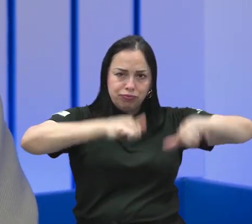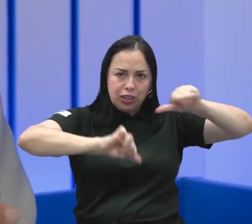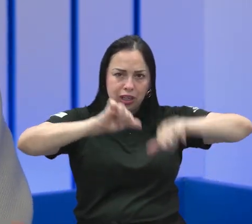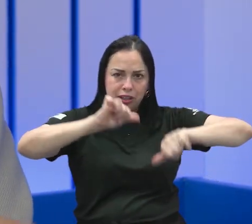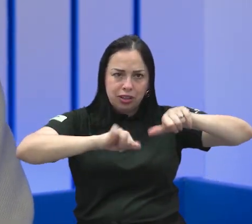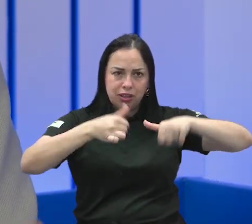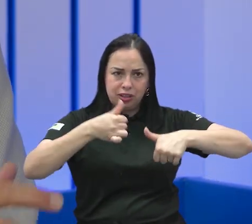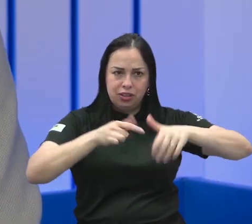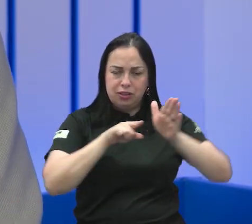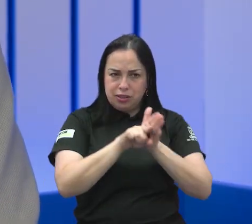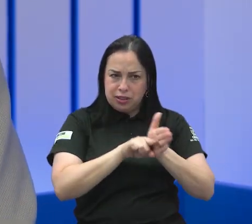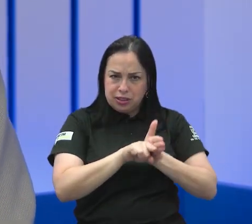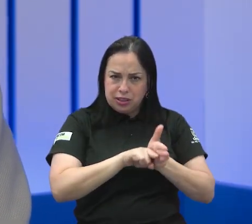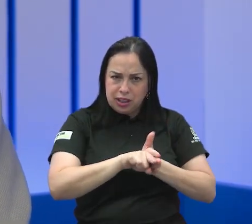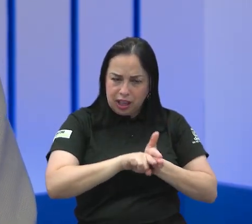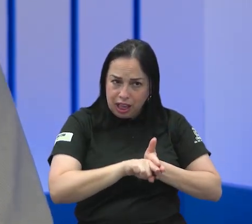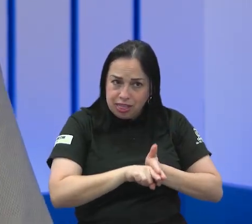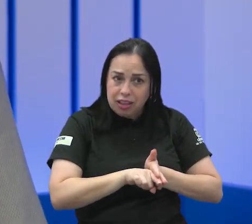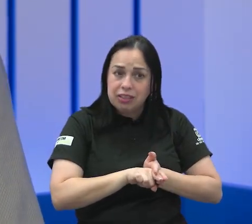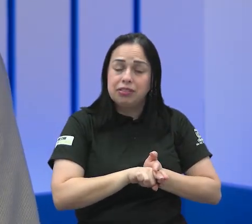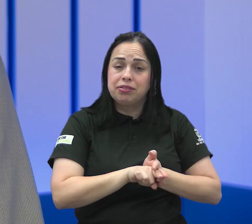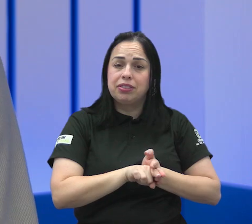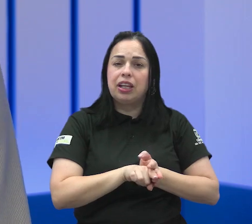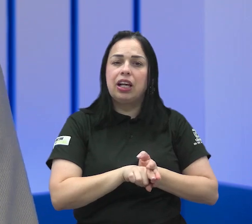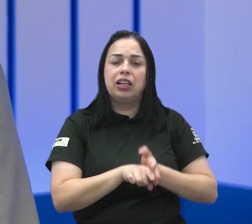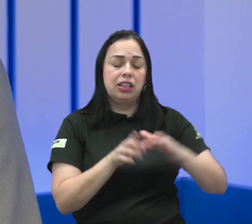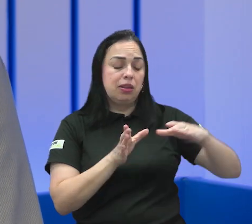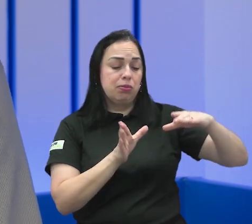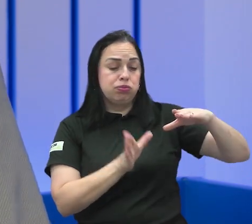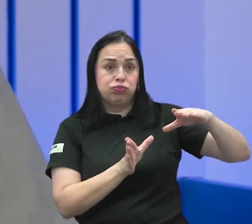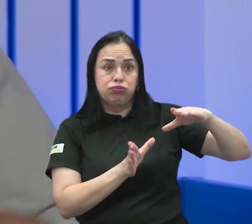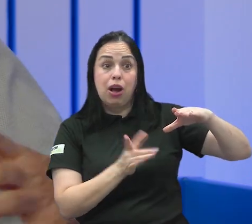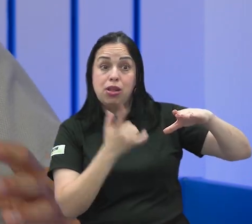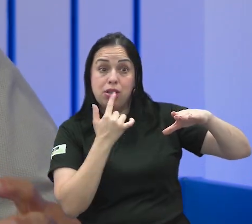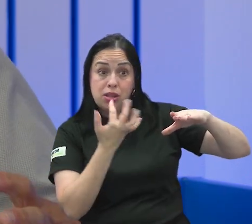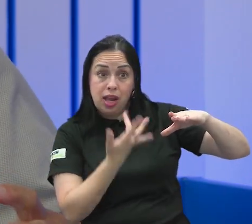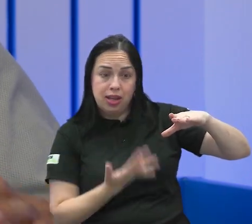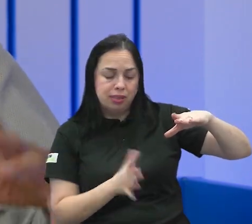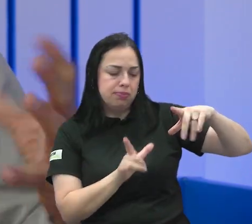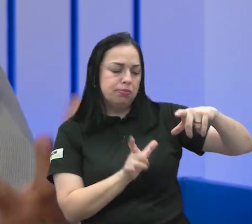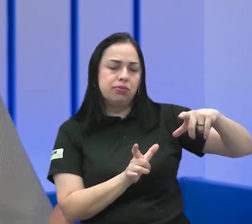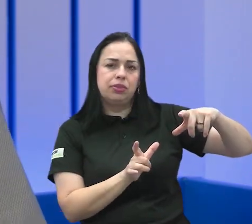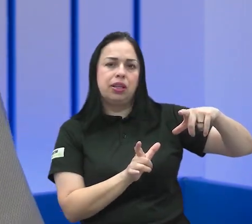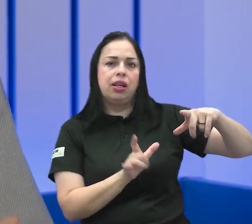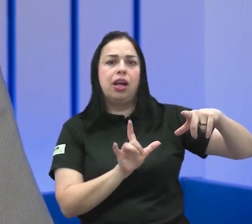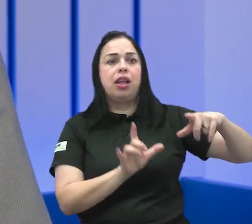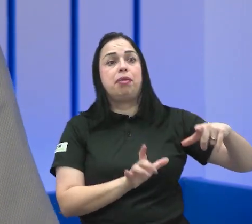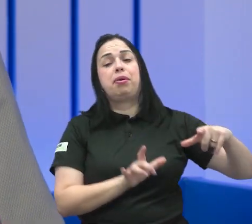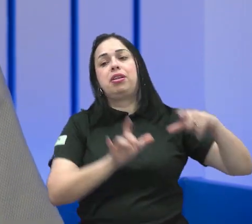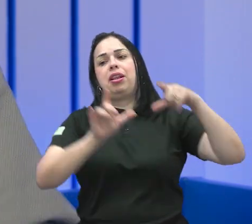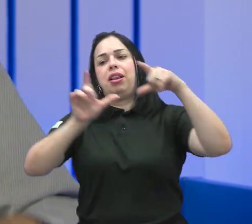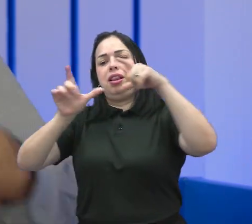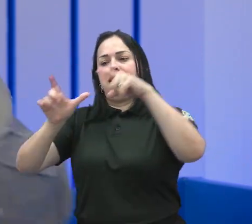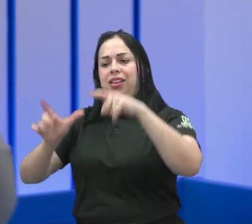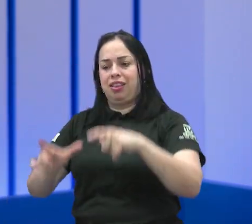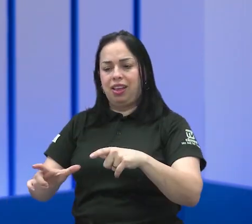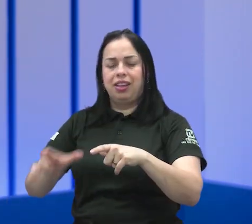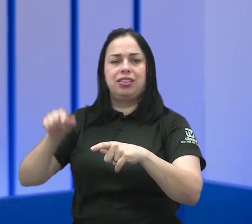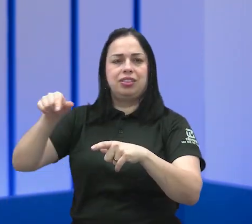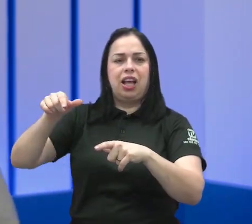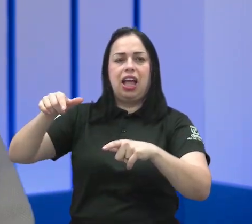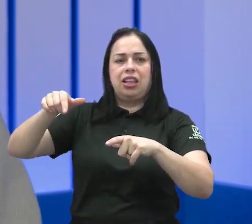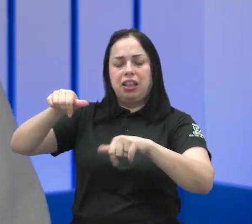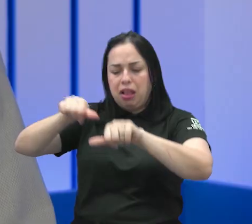primeira amostra para fazer os testes, igual eu falei para vocês anteriormente, e daquela bolsa de sangue total que a gente chama, depois vai para um